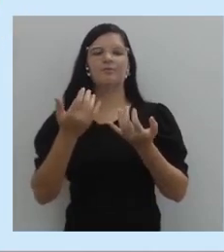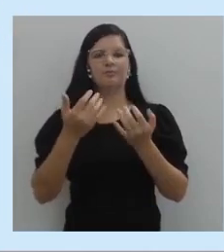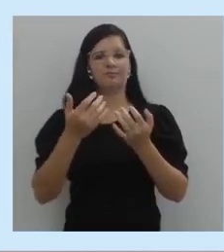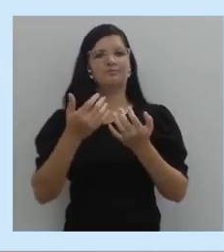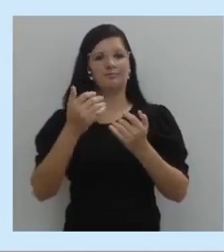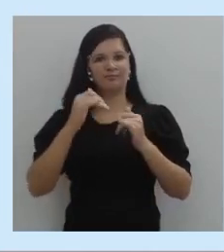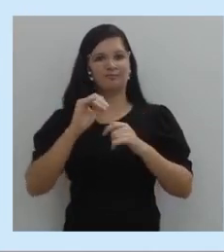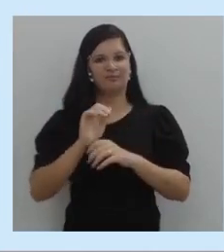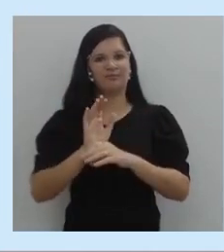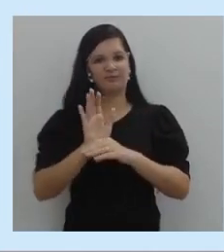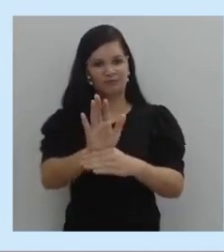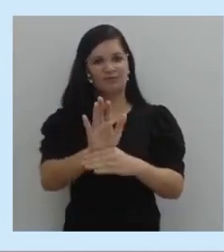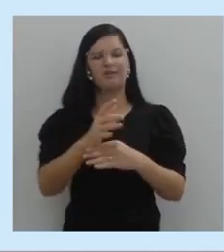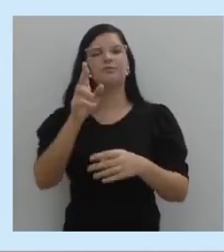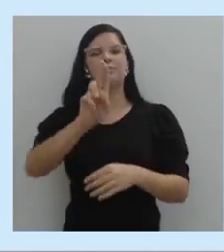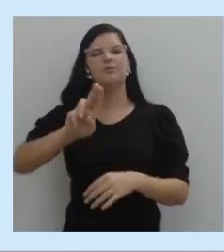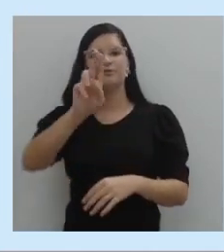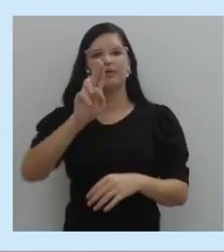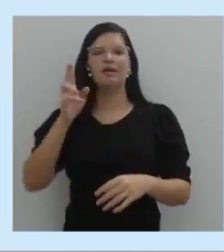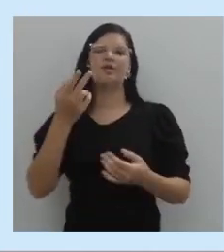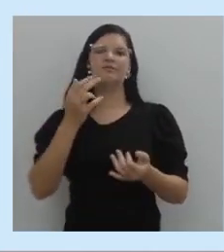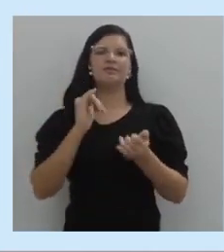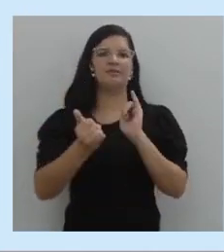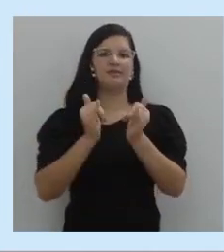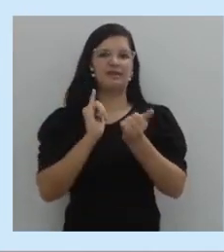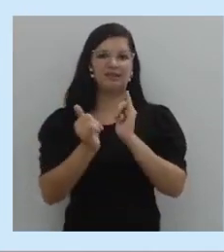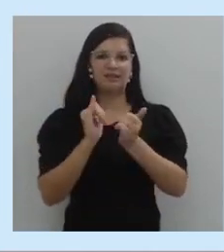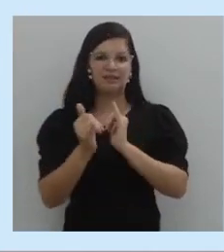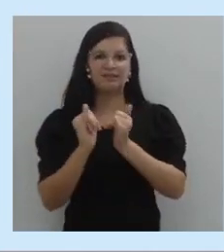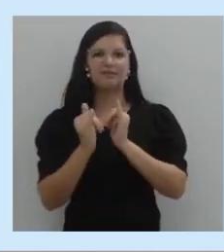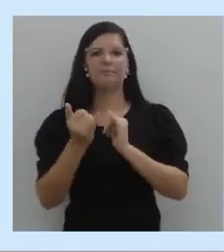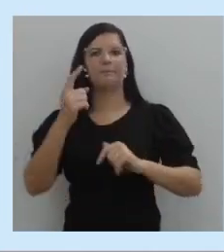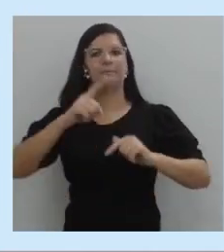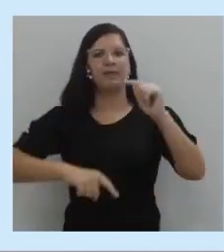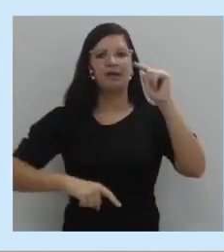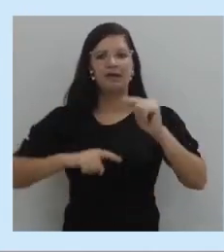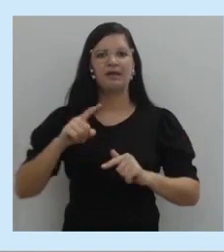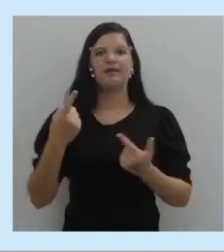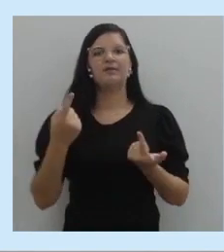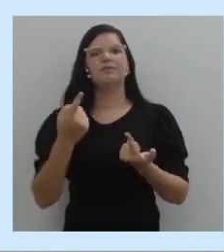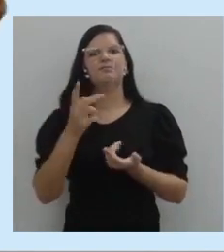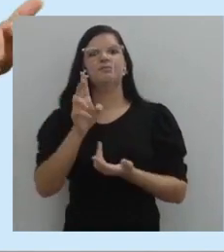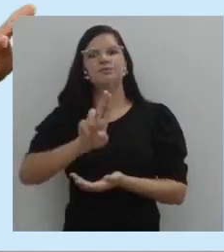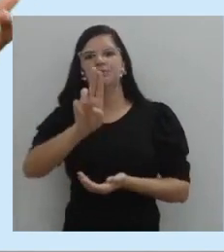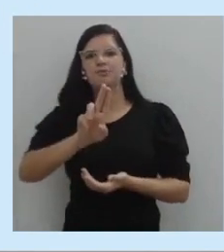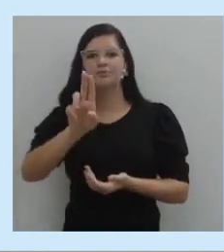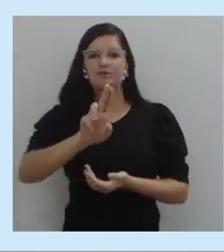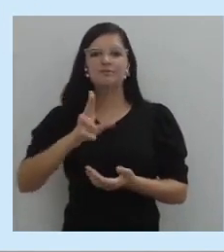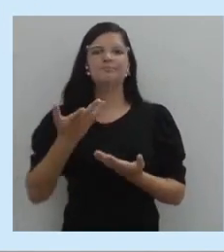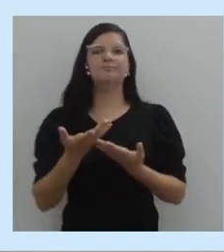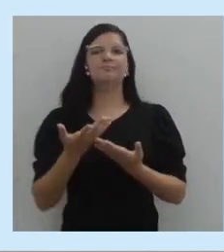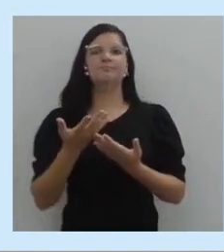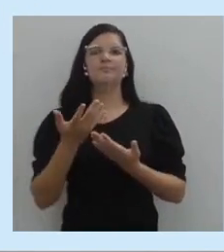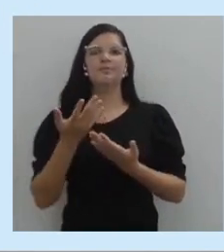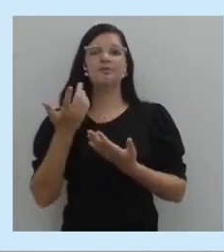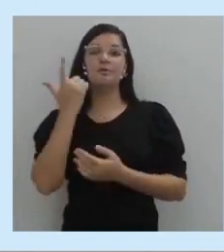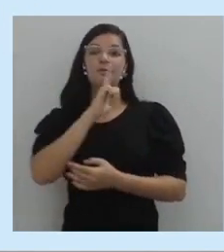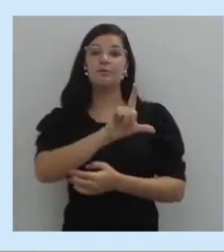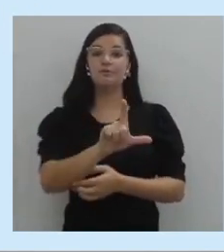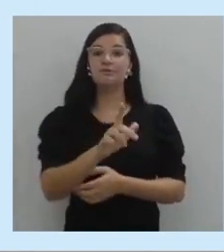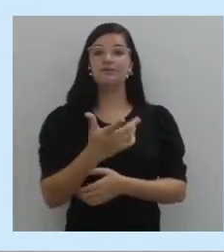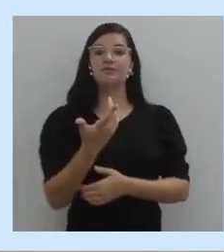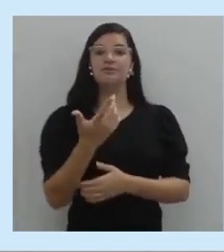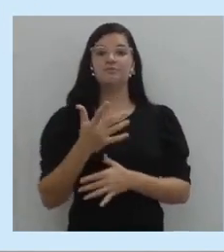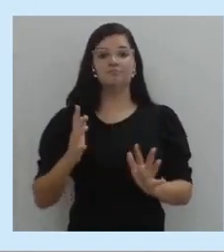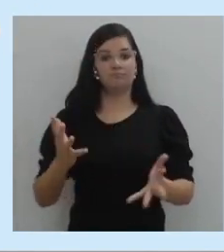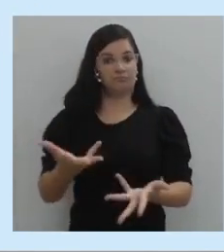digitais disponíveis aqui na internet. Tá? É interessante que vocês tenham esses recursos aí para